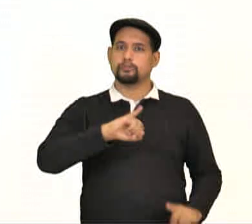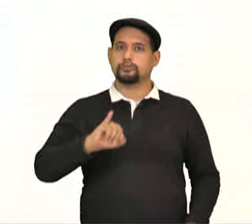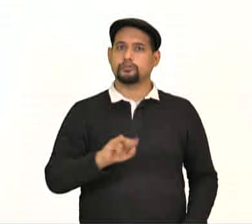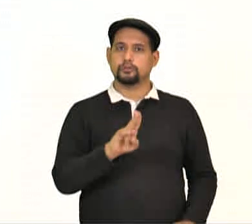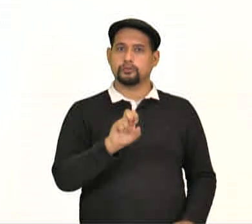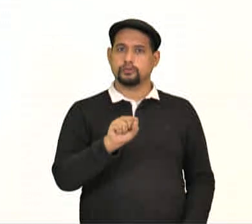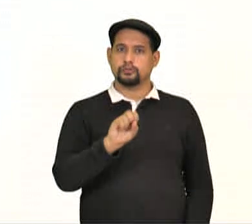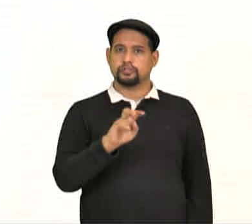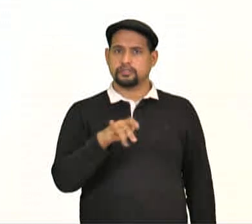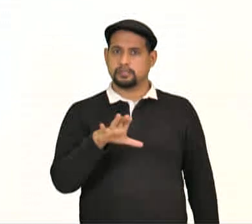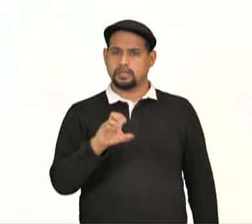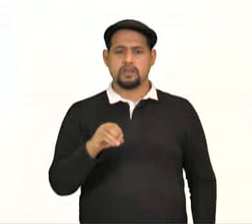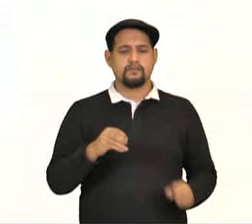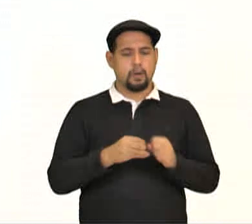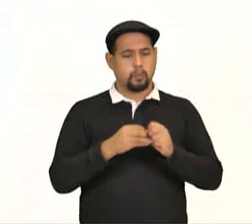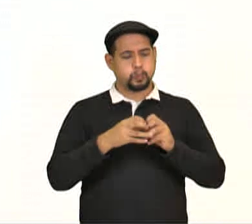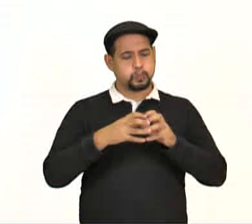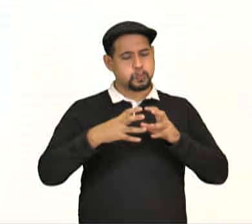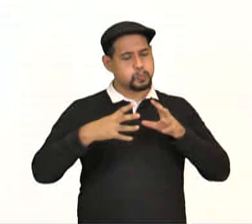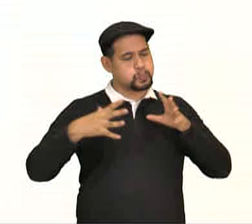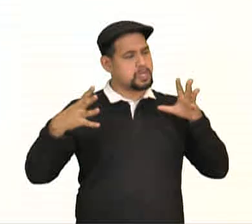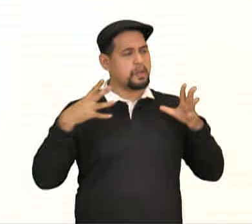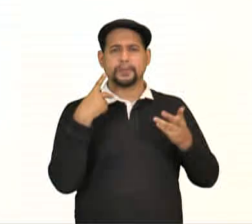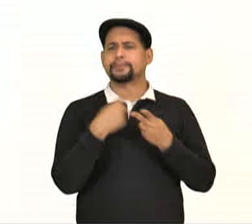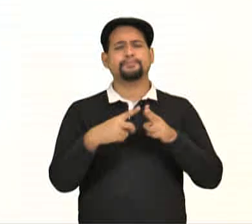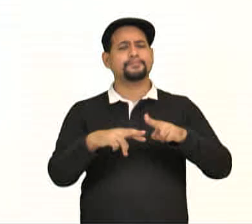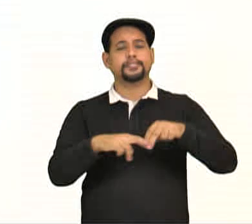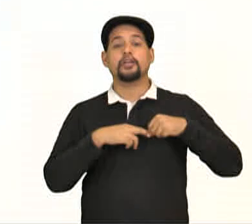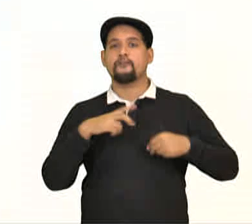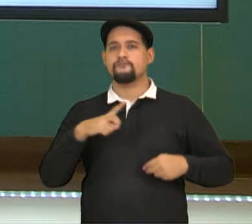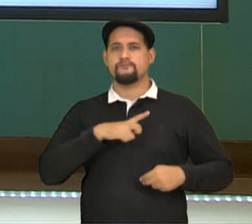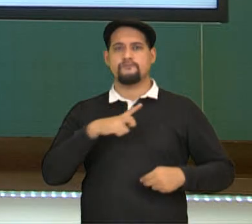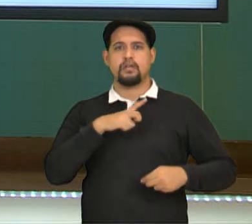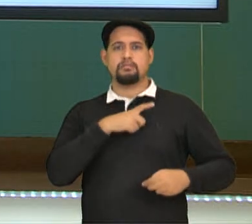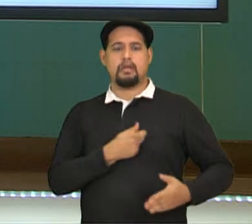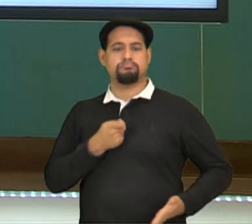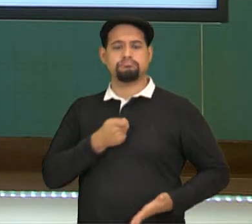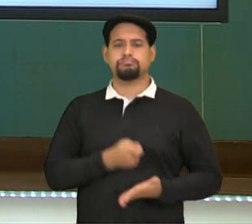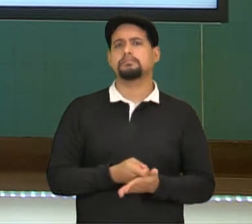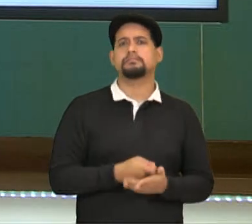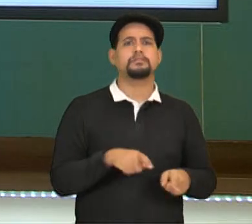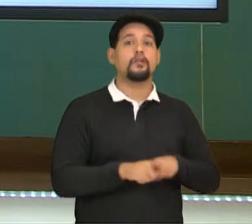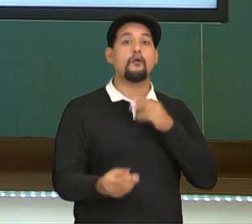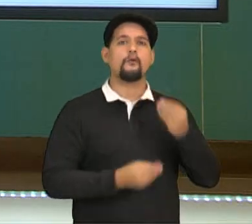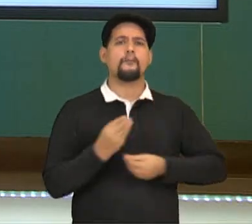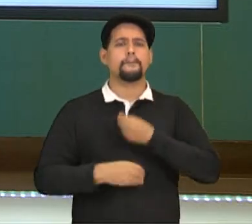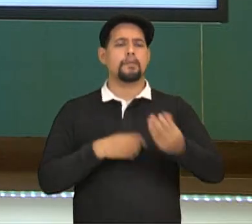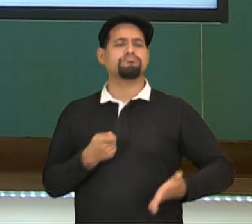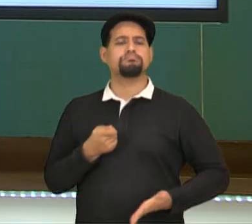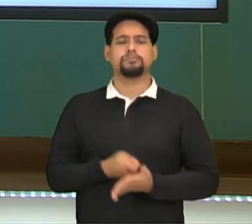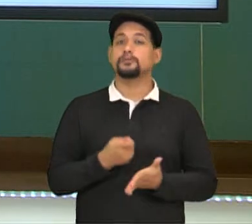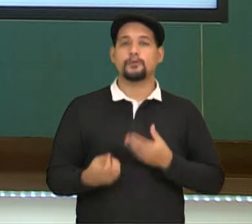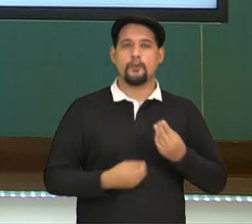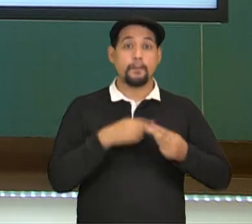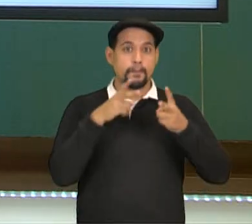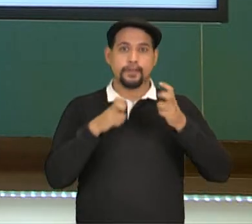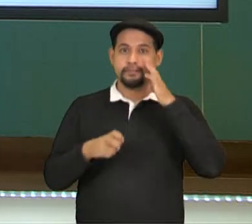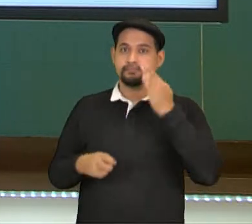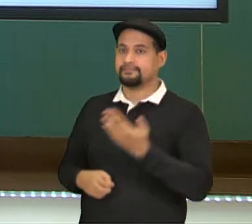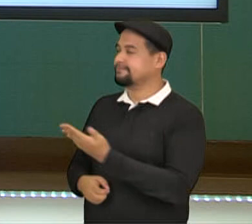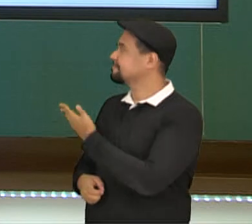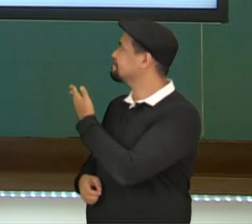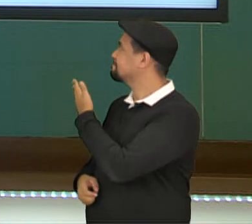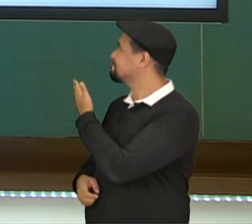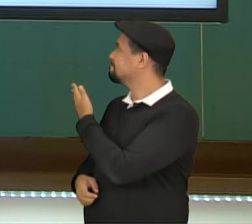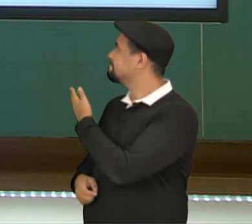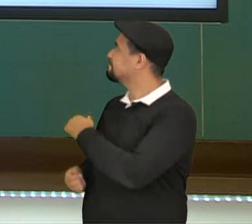expandir muito. Mas por que que isso vai acontecer? Porque ele vai ter uma autoridade muito forte. E como que ele vai conseguir essa autoridade? Vamos ver aqui, ó. Porque vai